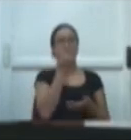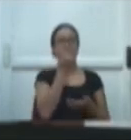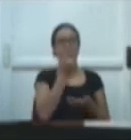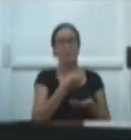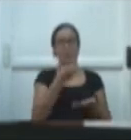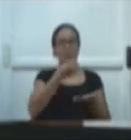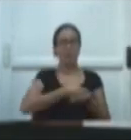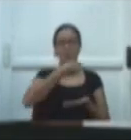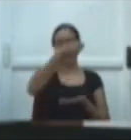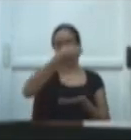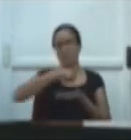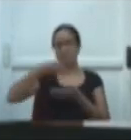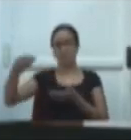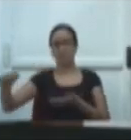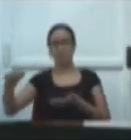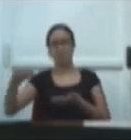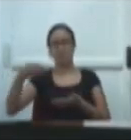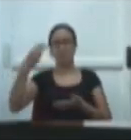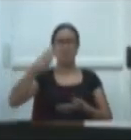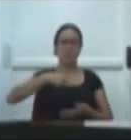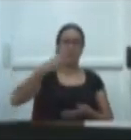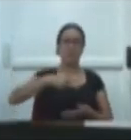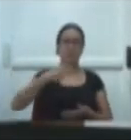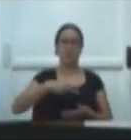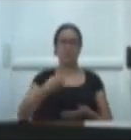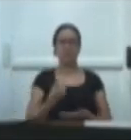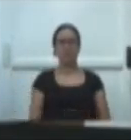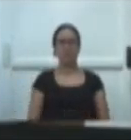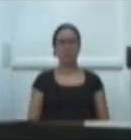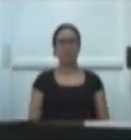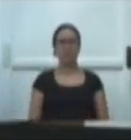sessão ordinária da Câmara de segunda-feira.